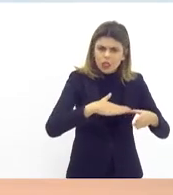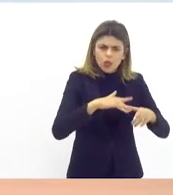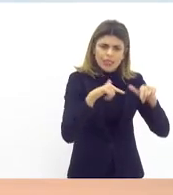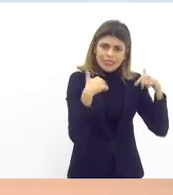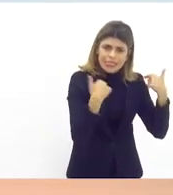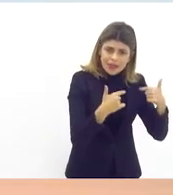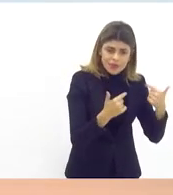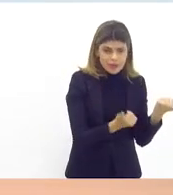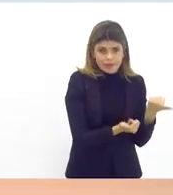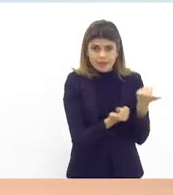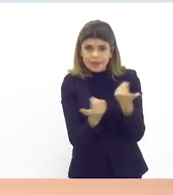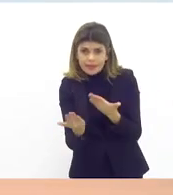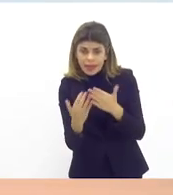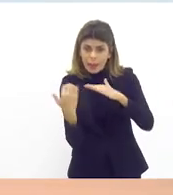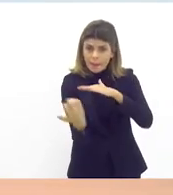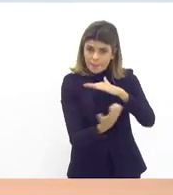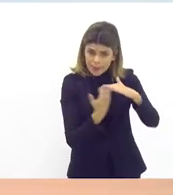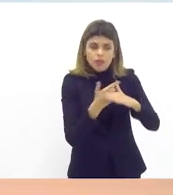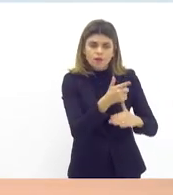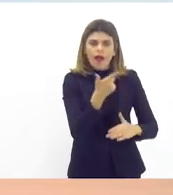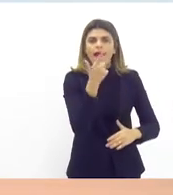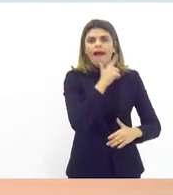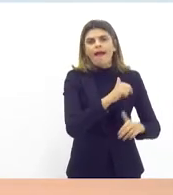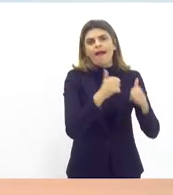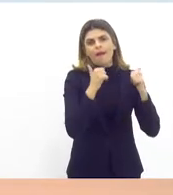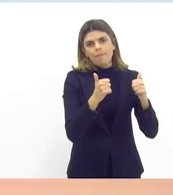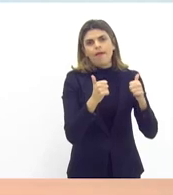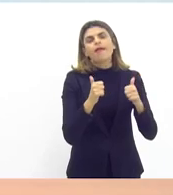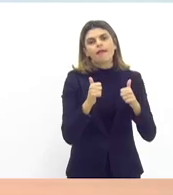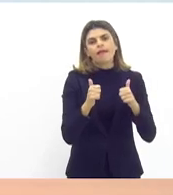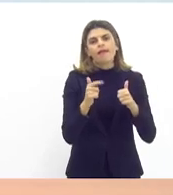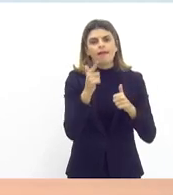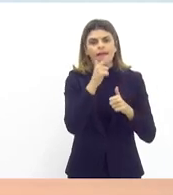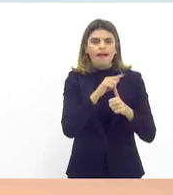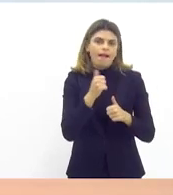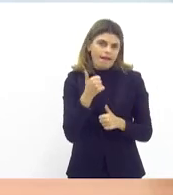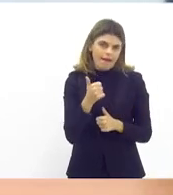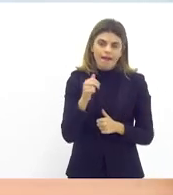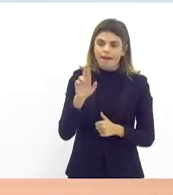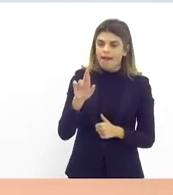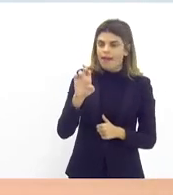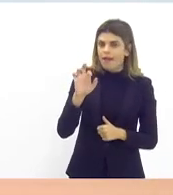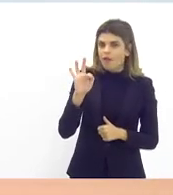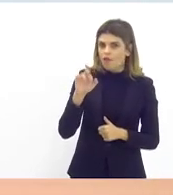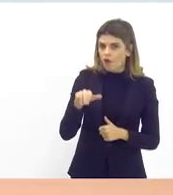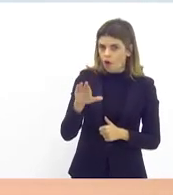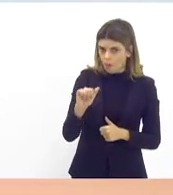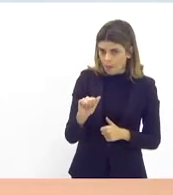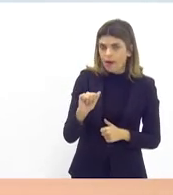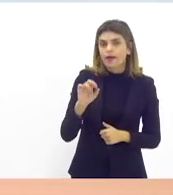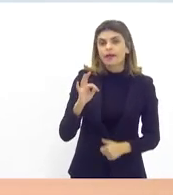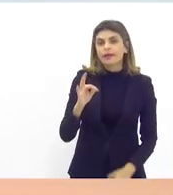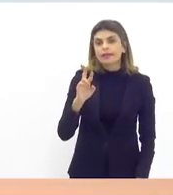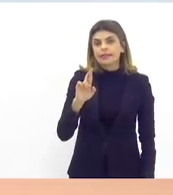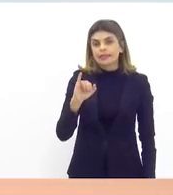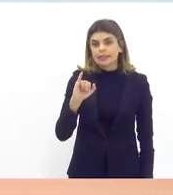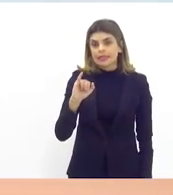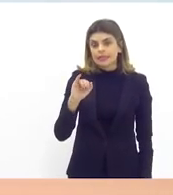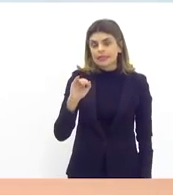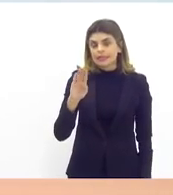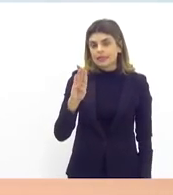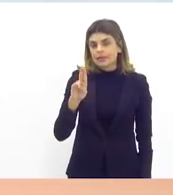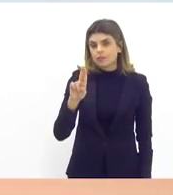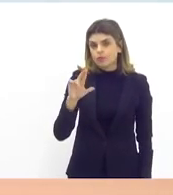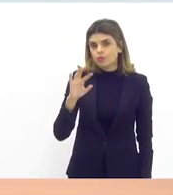presta serviço para a empresa vai ser beneficiado pela reforma tributária. Inclusive, tem casos, a China, quando fez isso em 2012, como eu falei, em